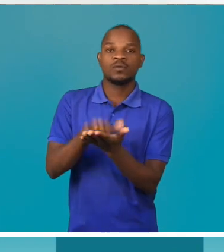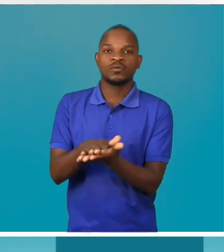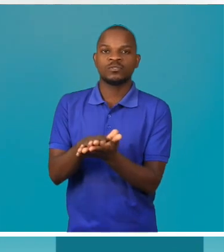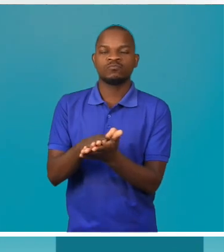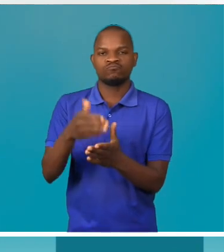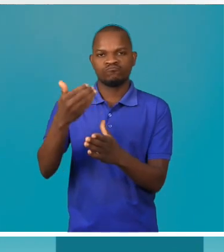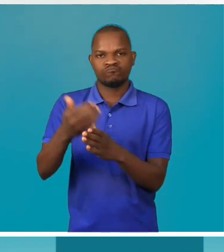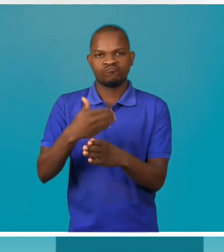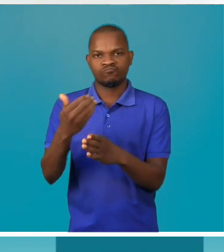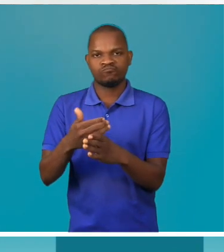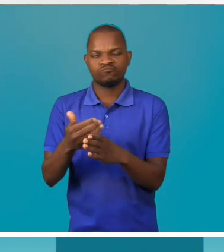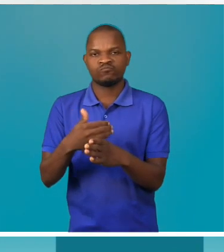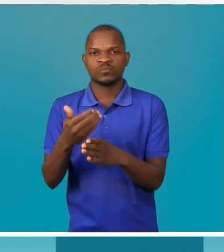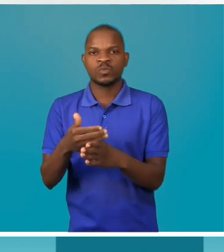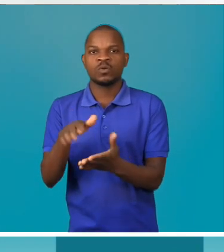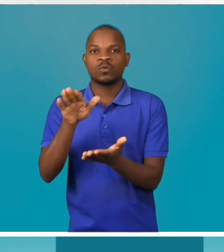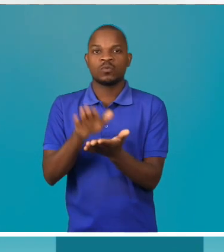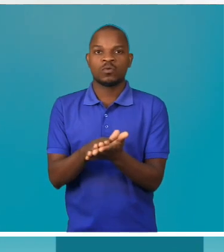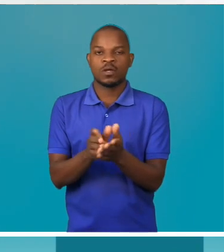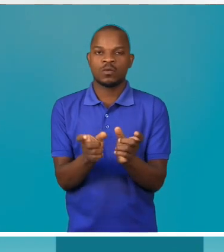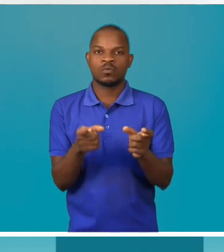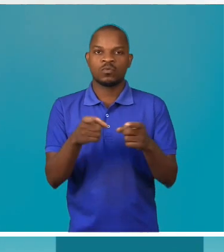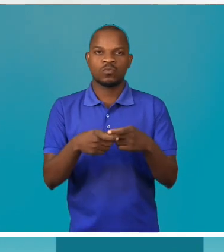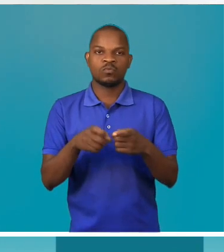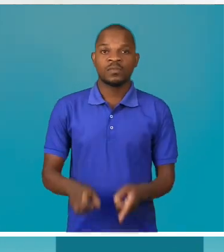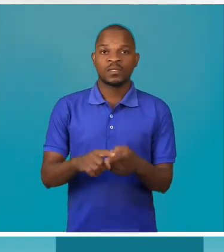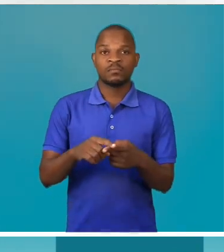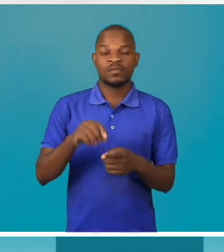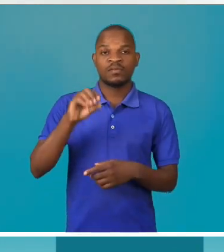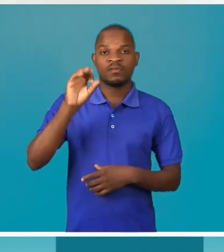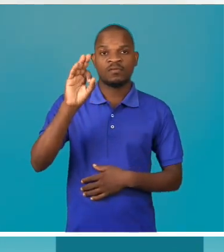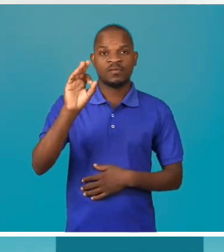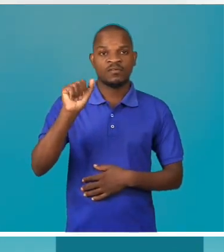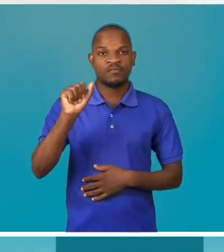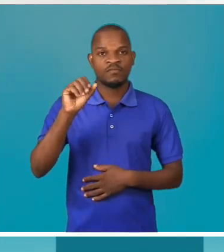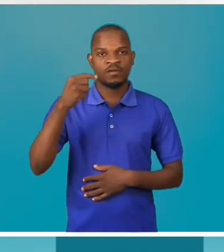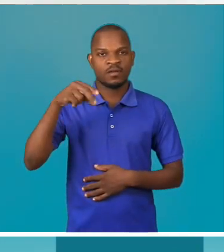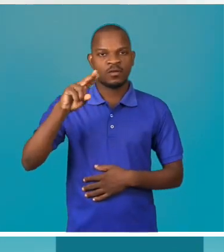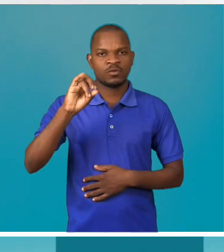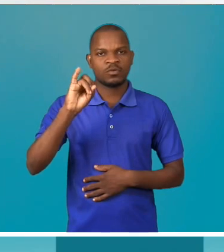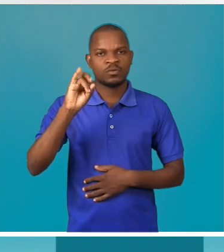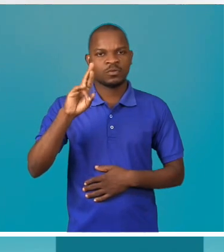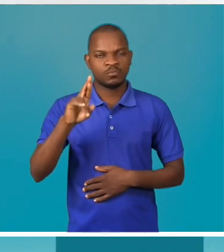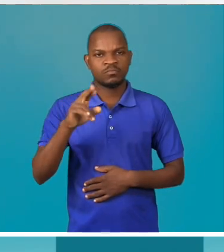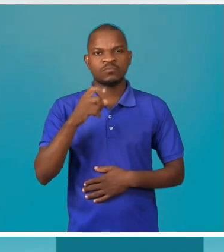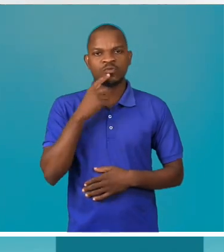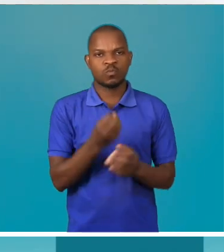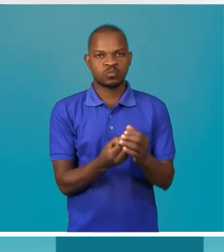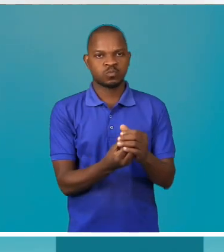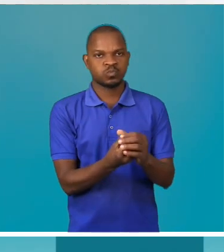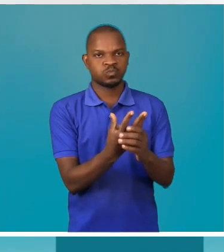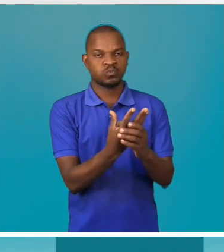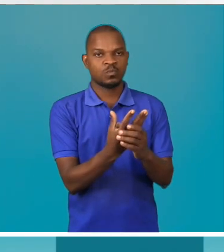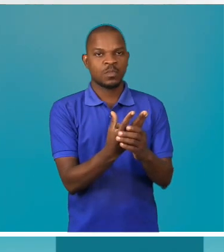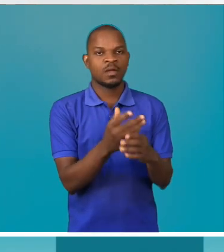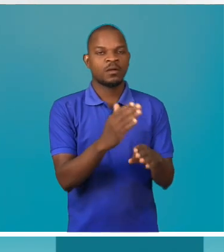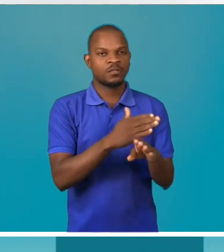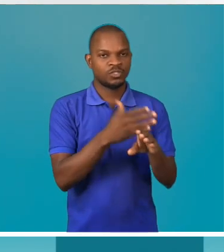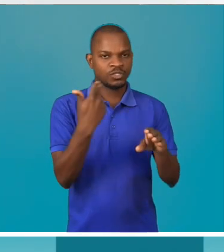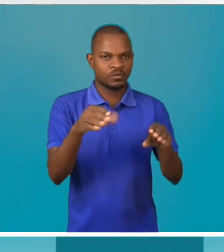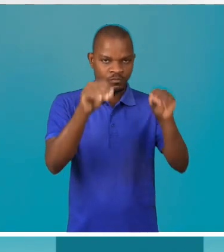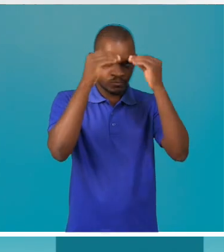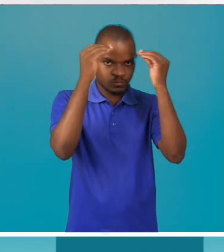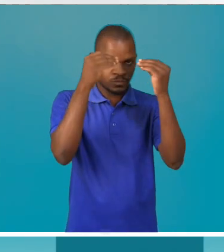a treinos de experiência ao Futebol Clube do Porto. Michel Fakir é um dos rebentos da